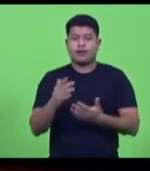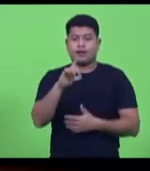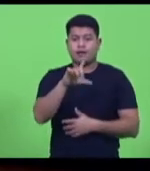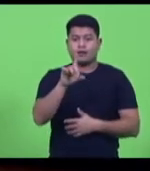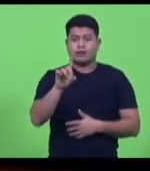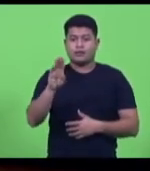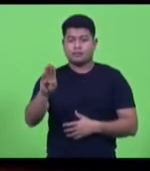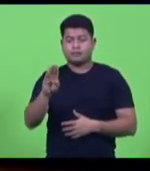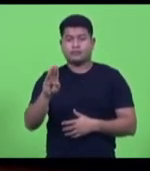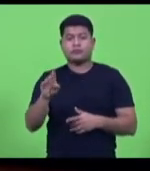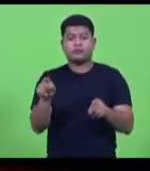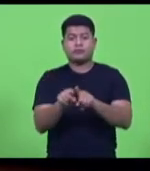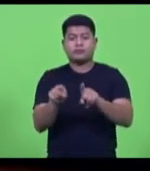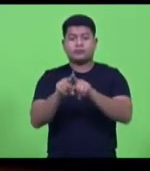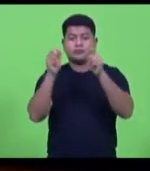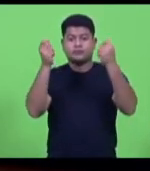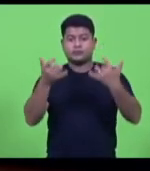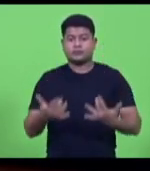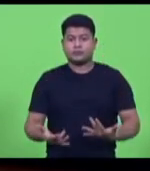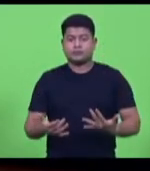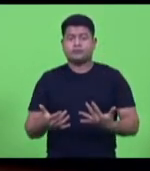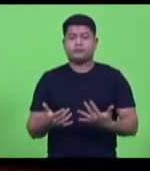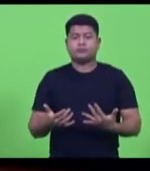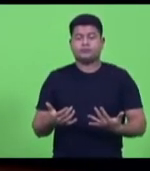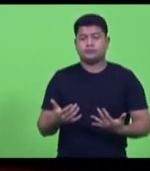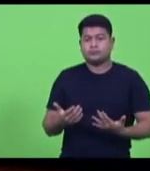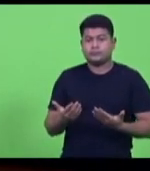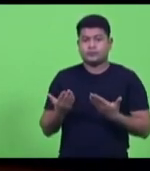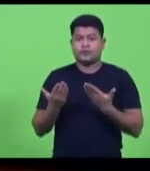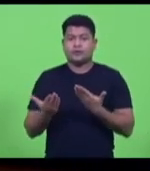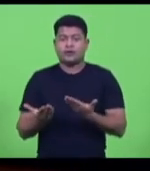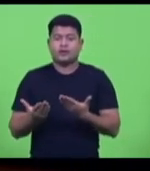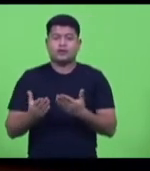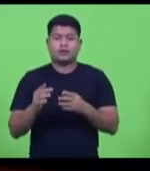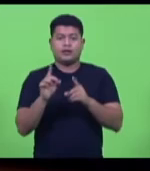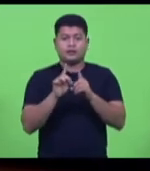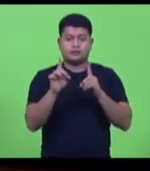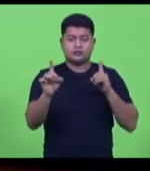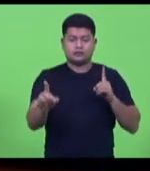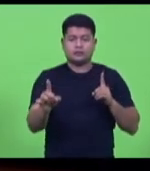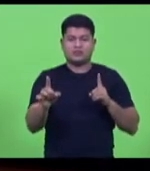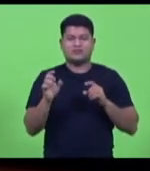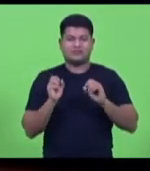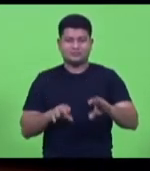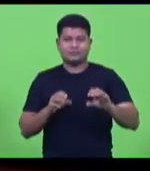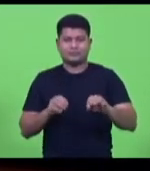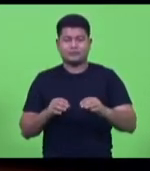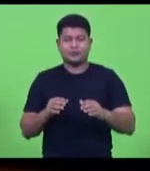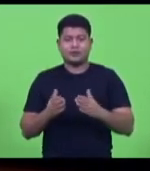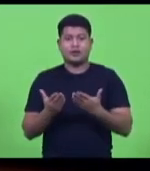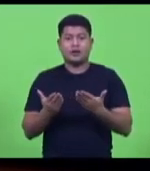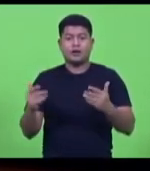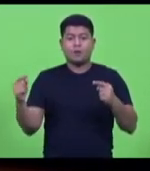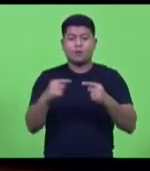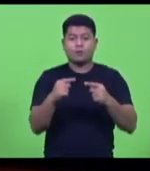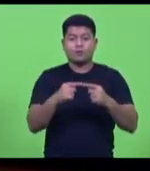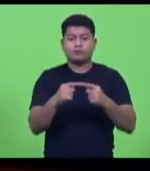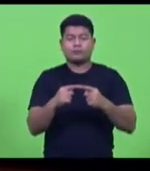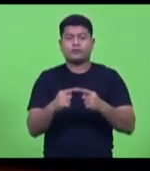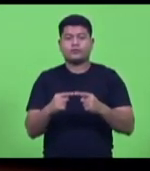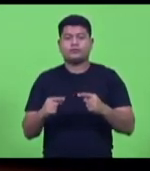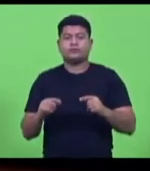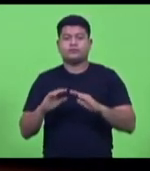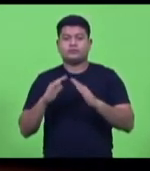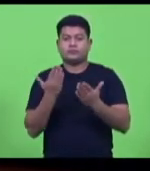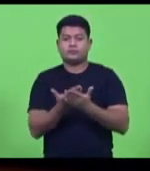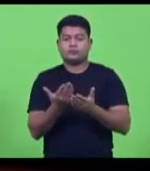também dispõe sobre a oferta de EAD no seu artigo 32 para o ensino fundamental e em seu artigo